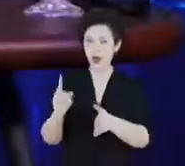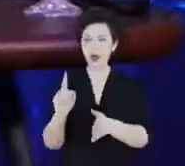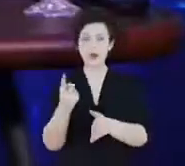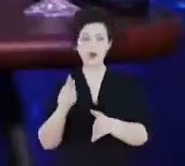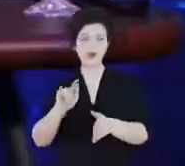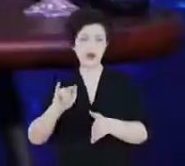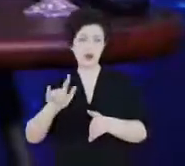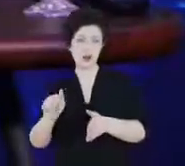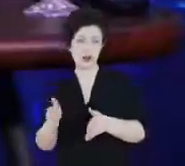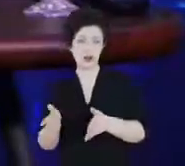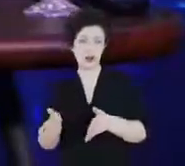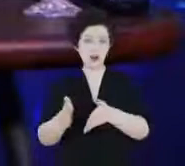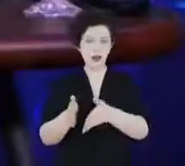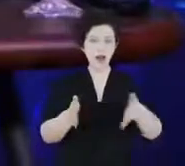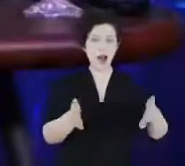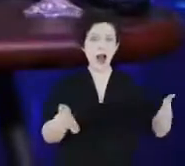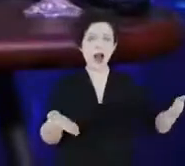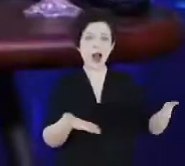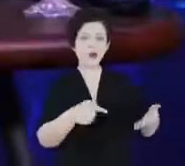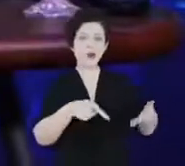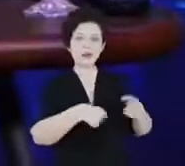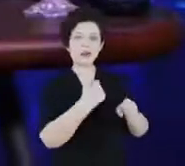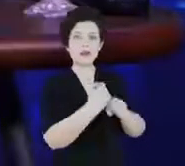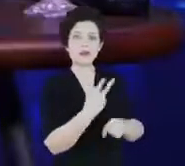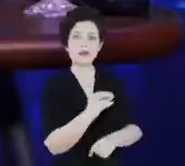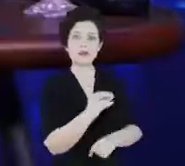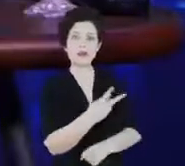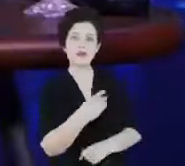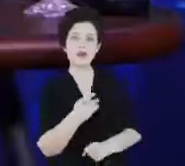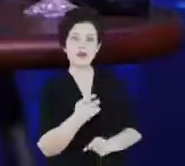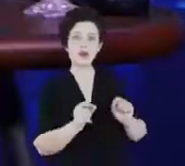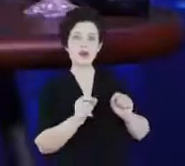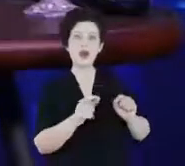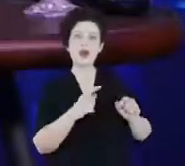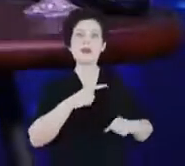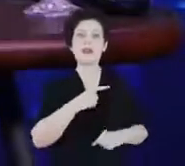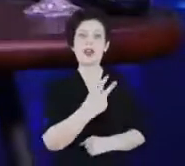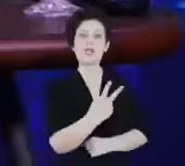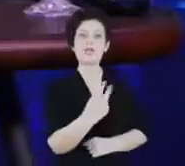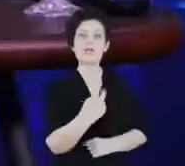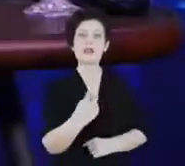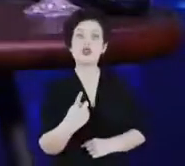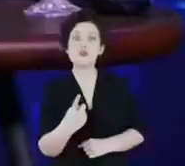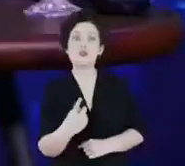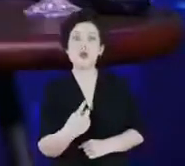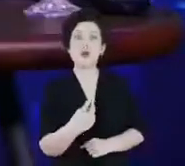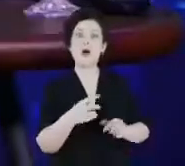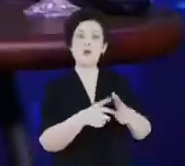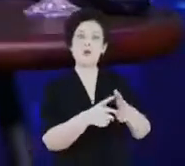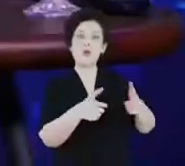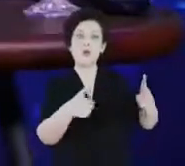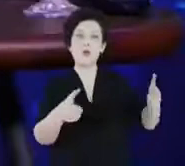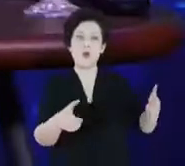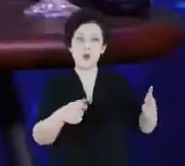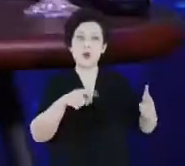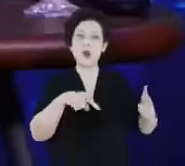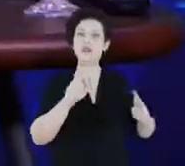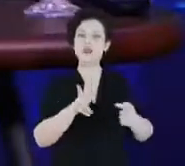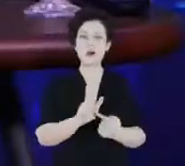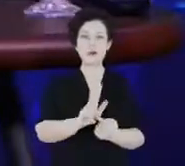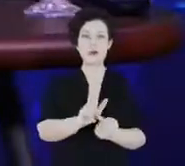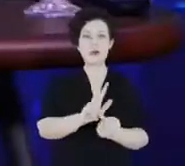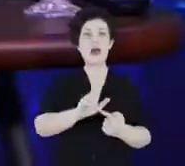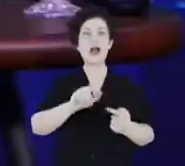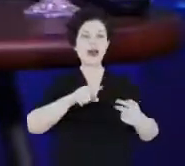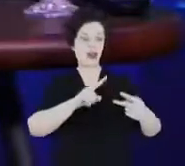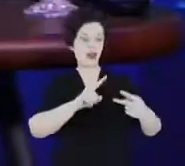Estamos encerrando este ano de 2021 com 21 gigawatts instalados. A fonte já é a segunda da matriz